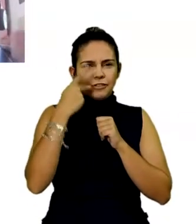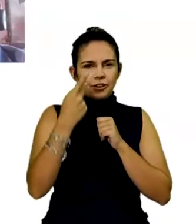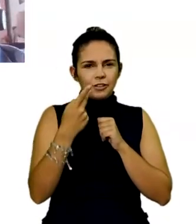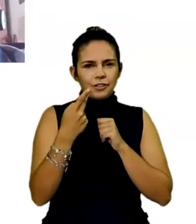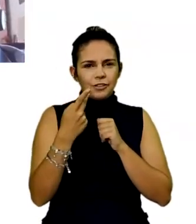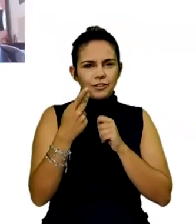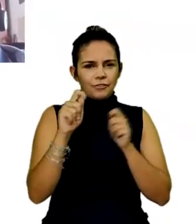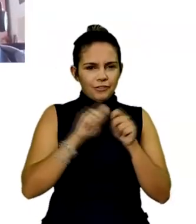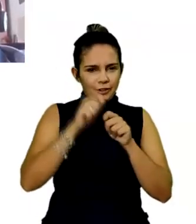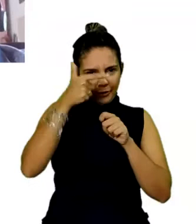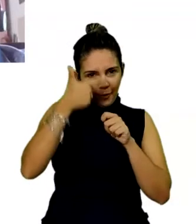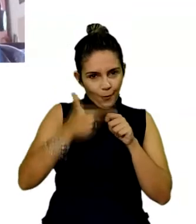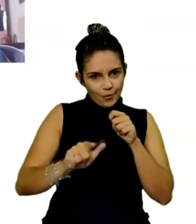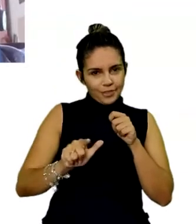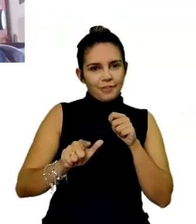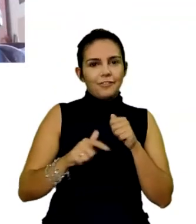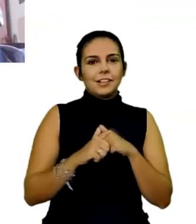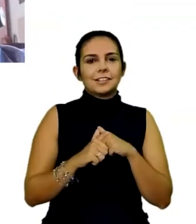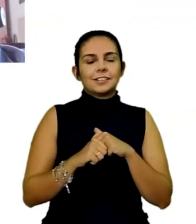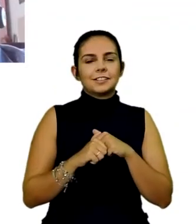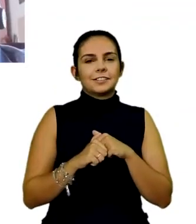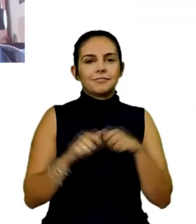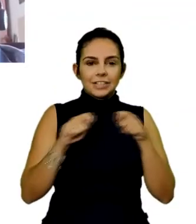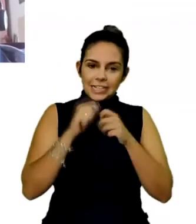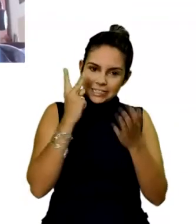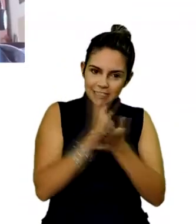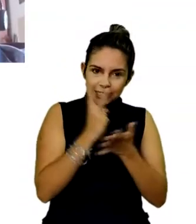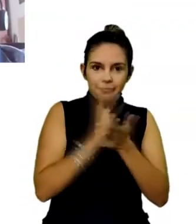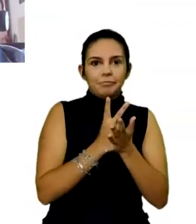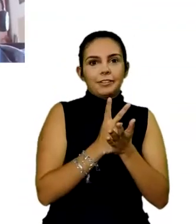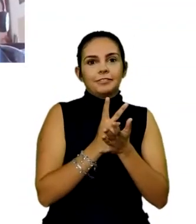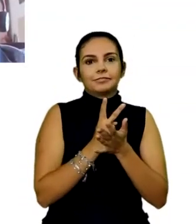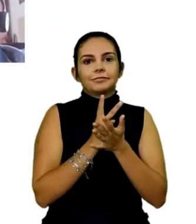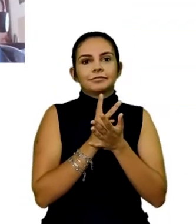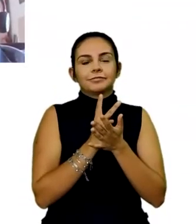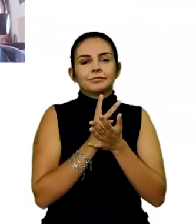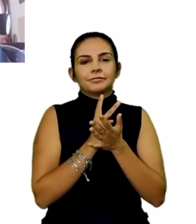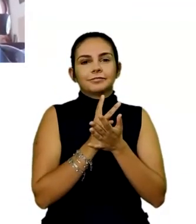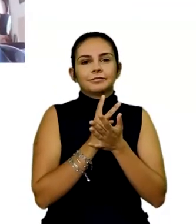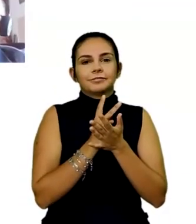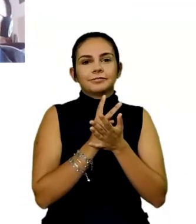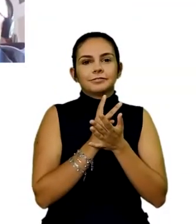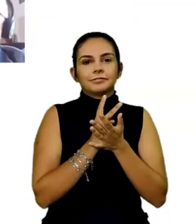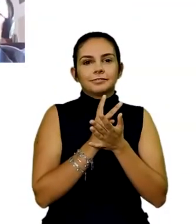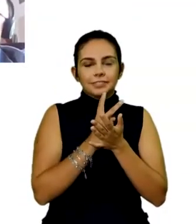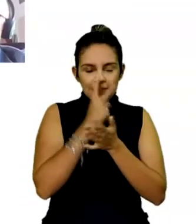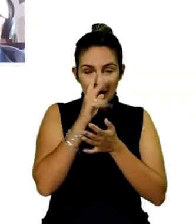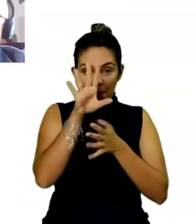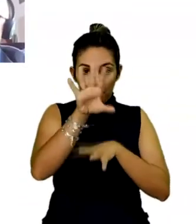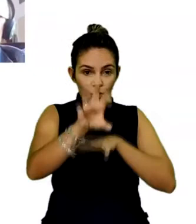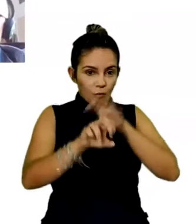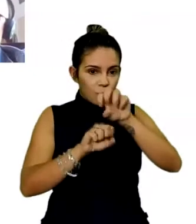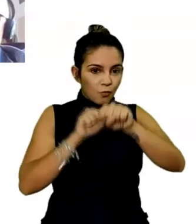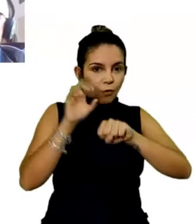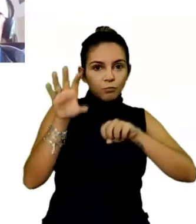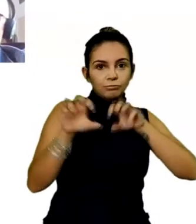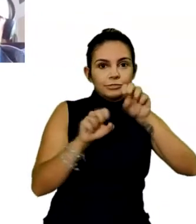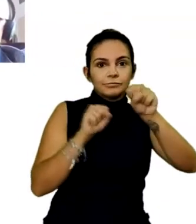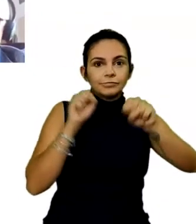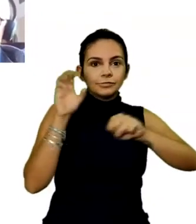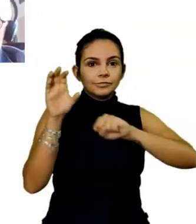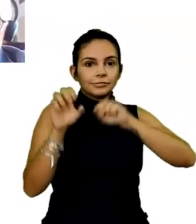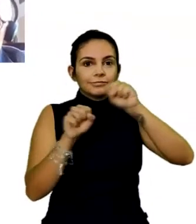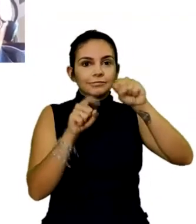e fazer outra vez, né? Fazer sempre. Eu acho que a busca é